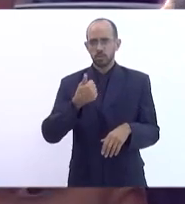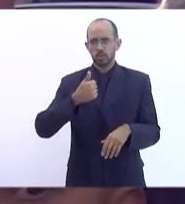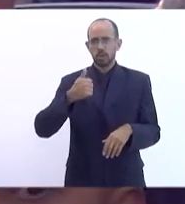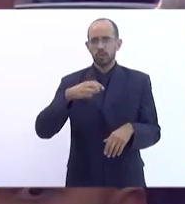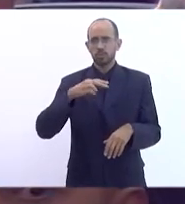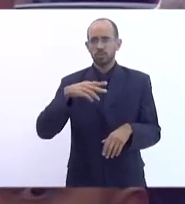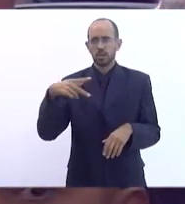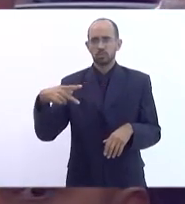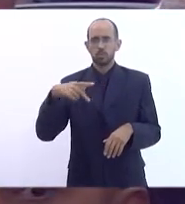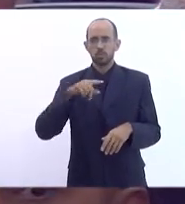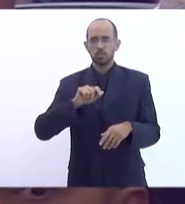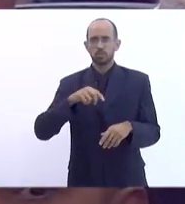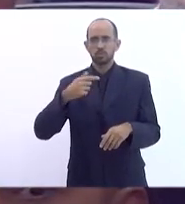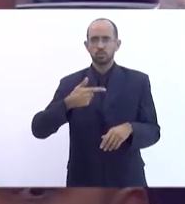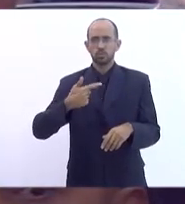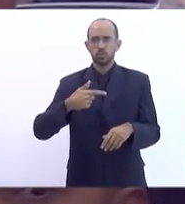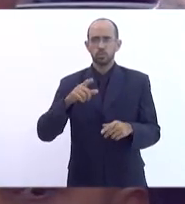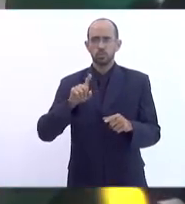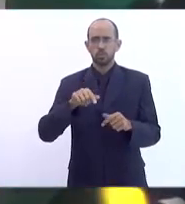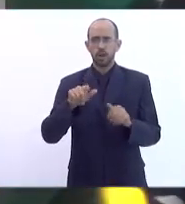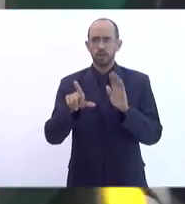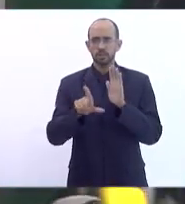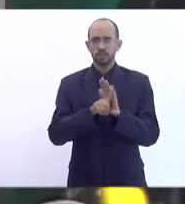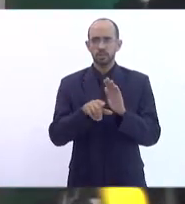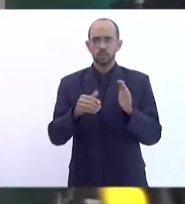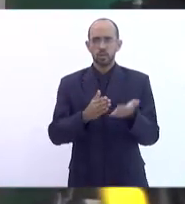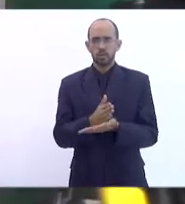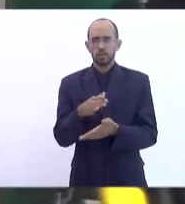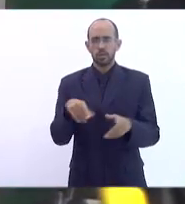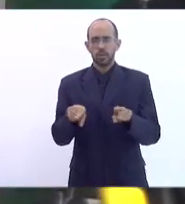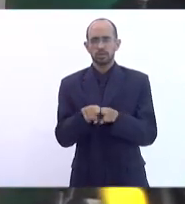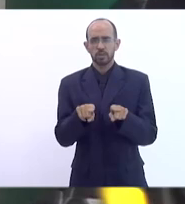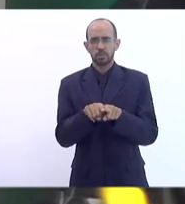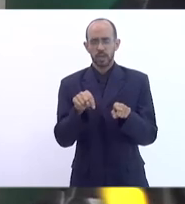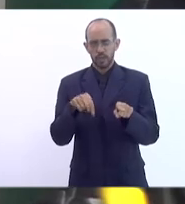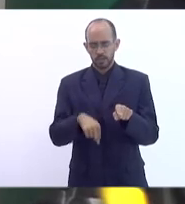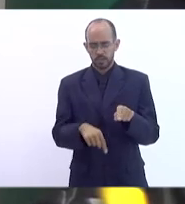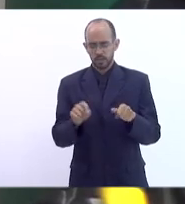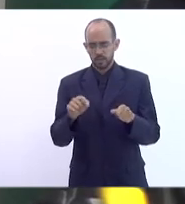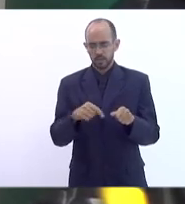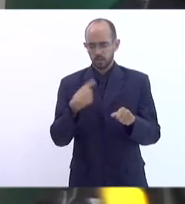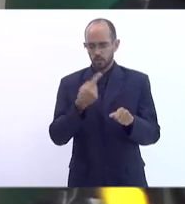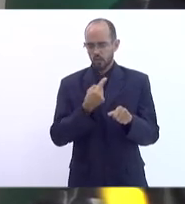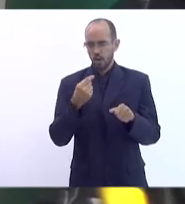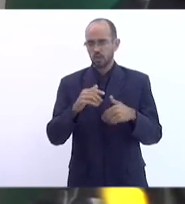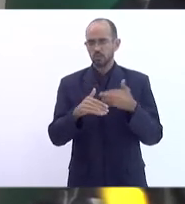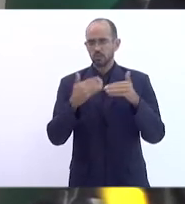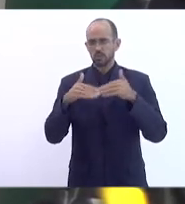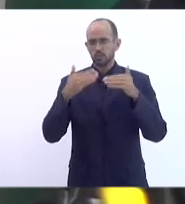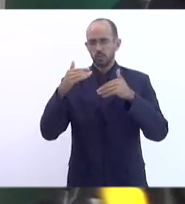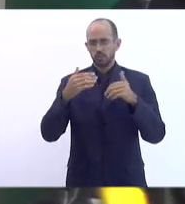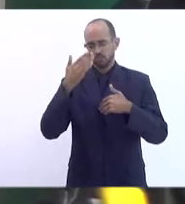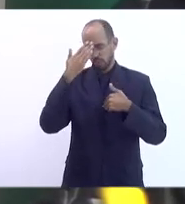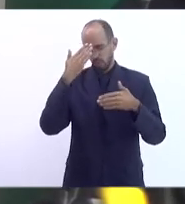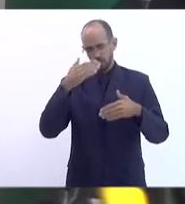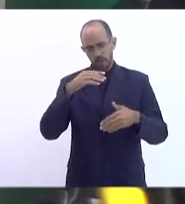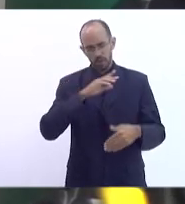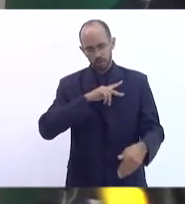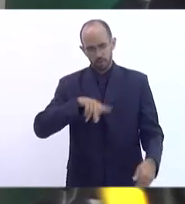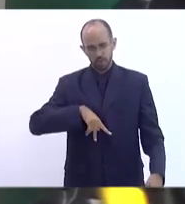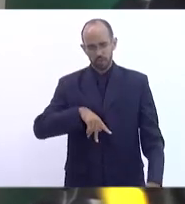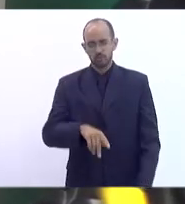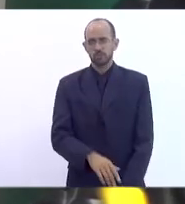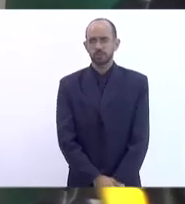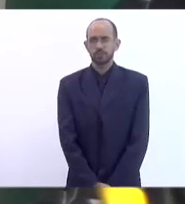e o segundo caso as leis foram aprovadas aqui eu acho que a gente caminha para o grande desfecho Obrigado presidente